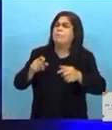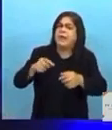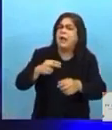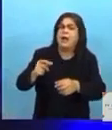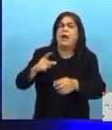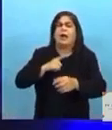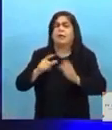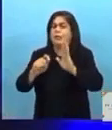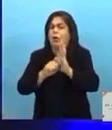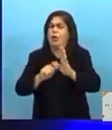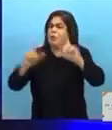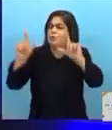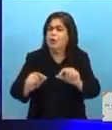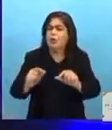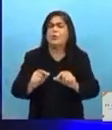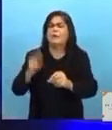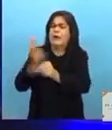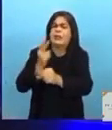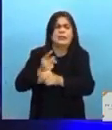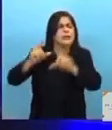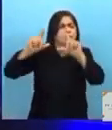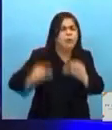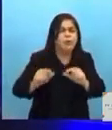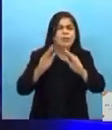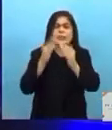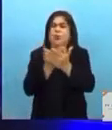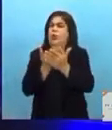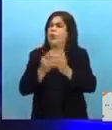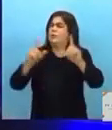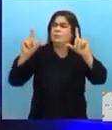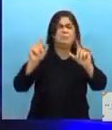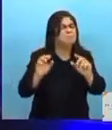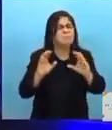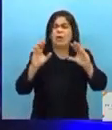evitar que a droga percorra, esteja na frente da escola, esteja nas praças. Nós vamos combater.